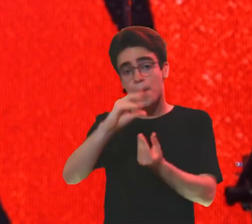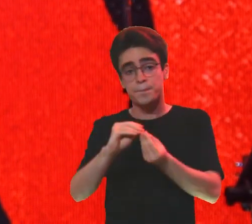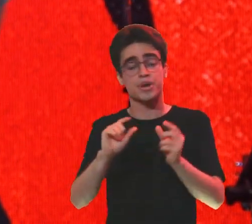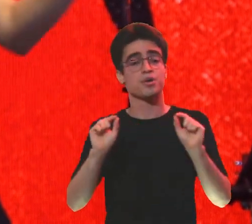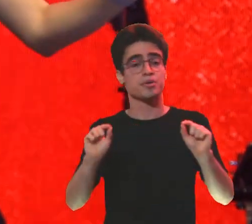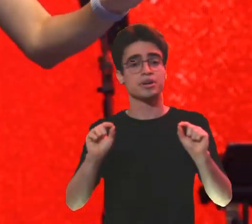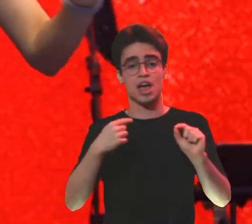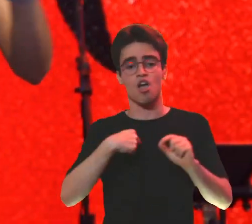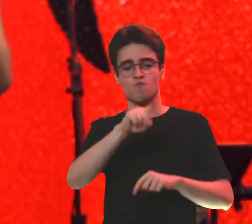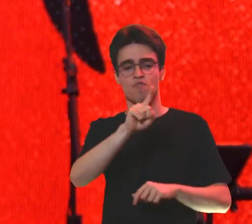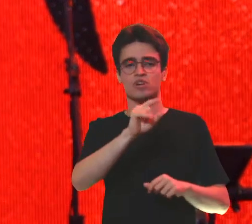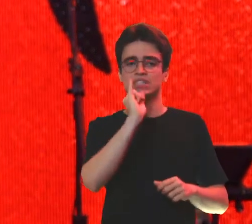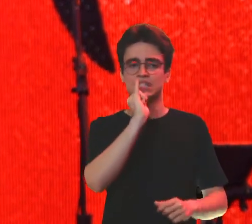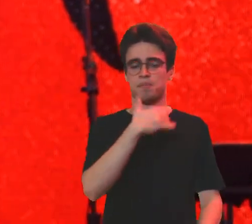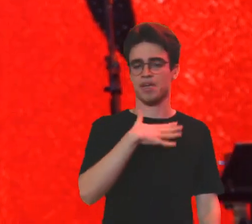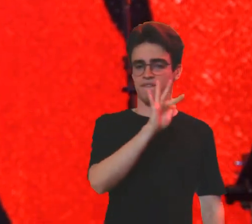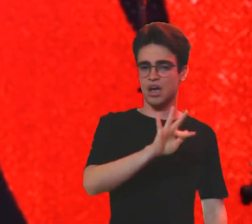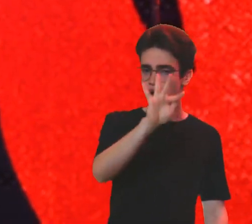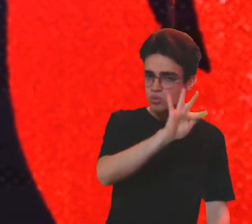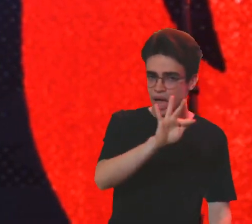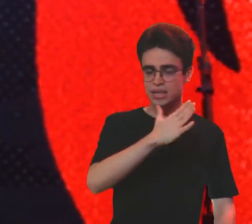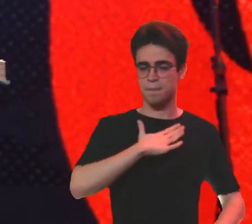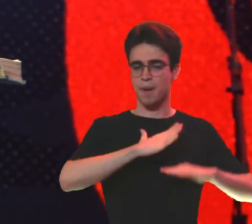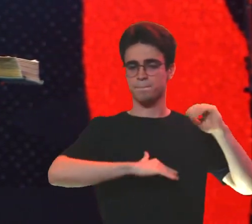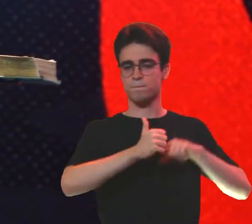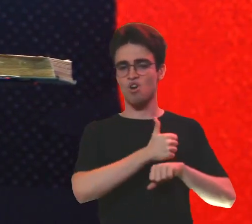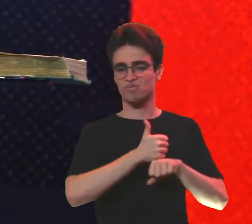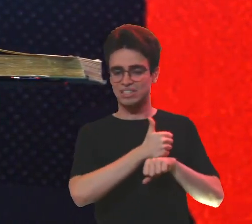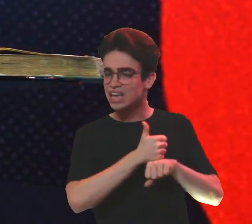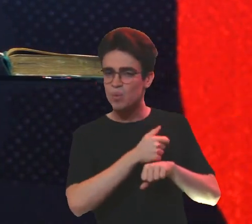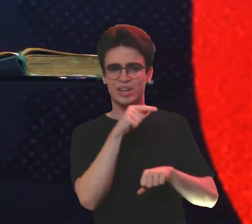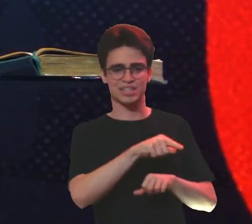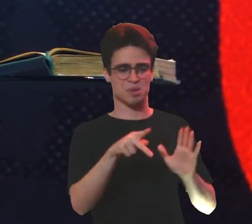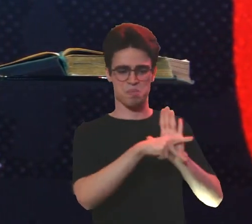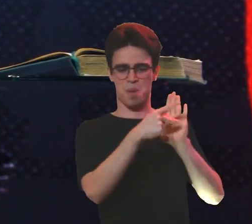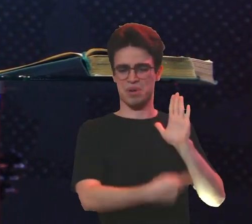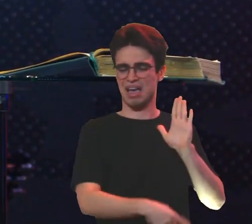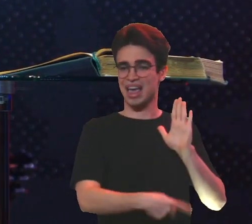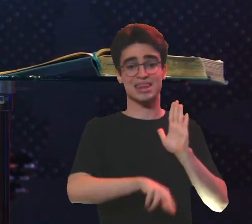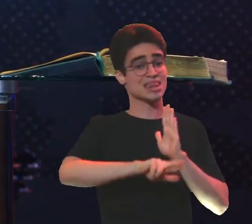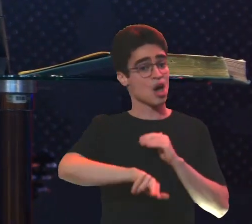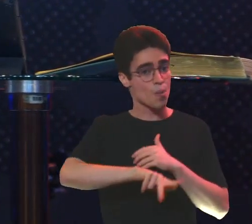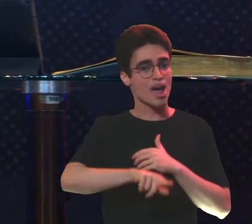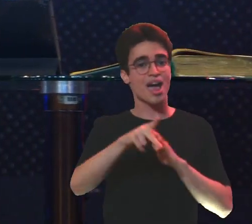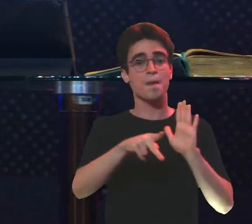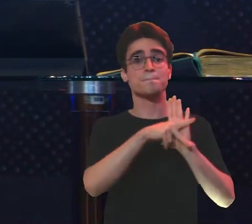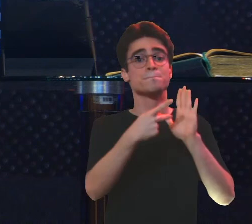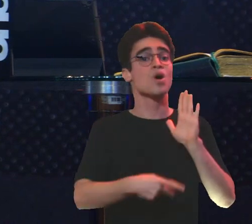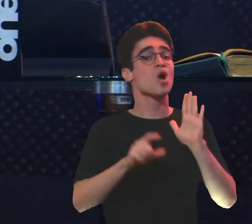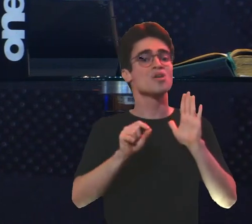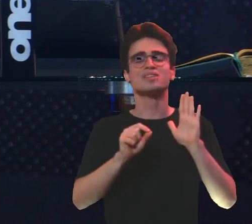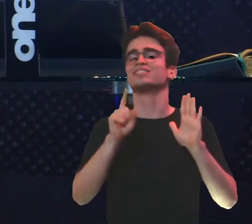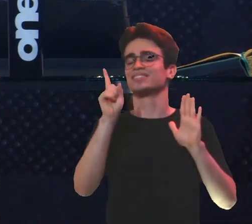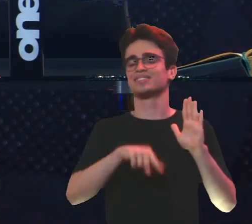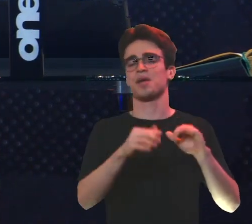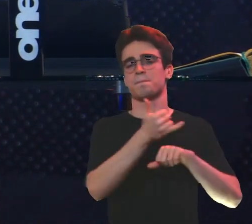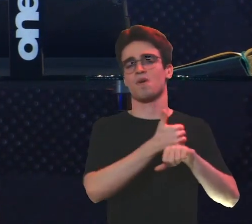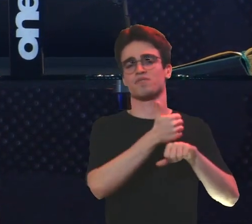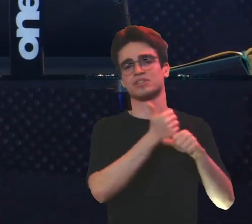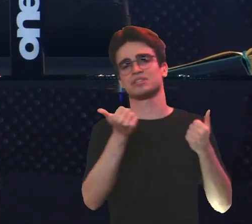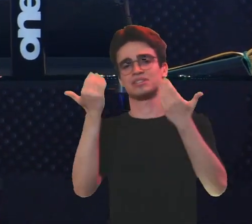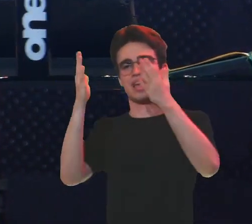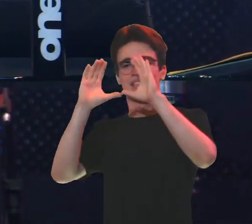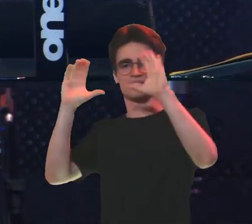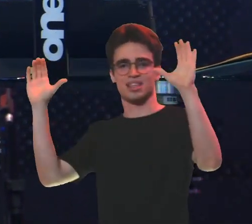for fazer uma faculdade, a tua profissão, ela não vai ser para algo terreno, ela vai ser para algo eterno.